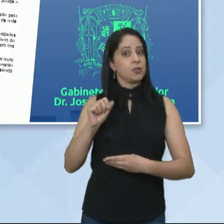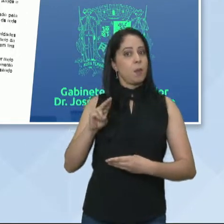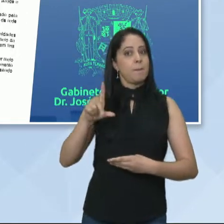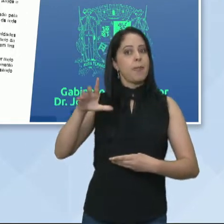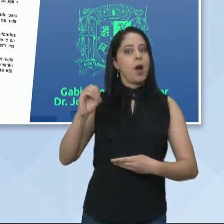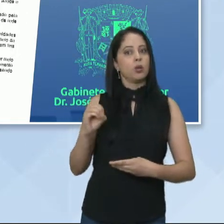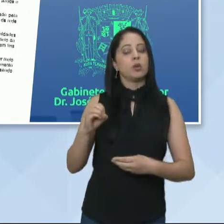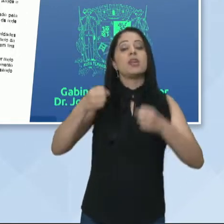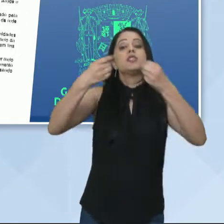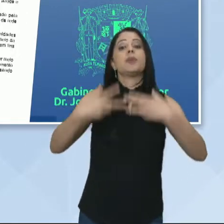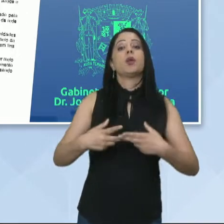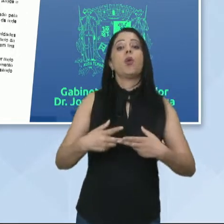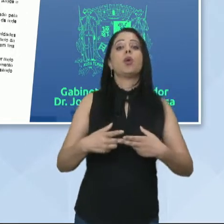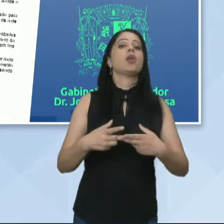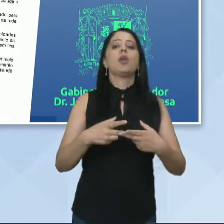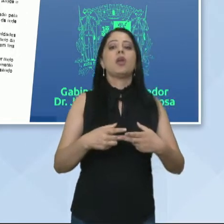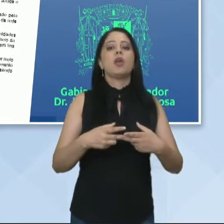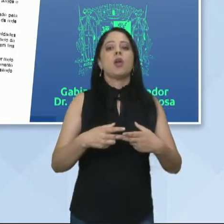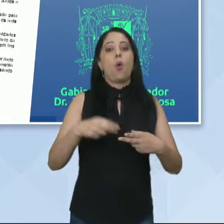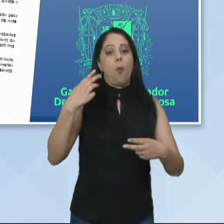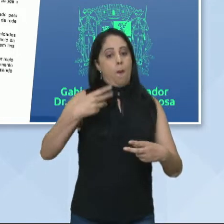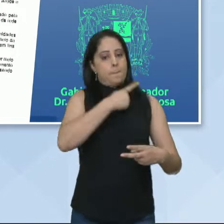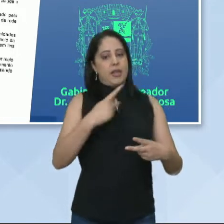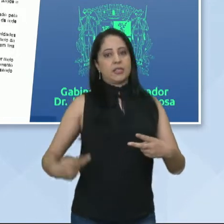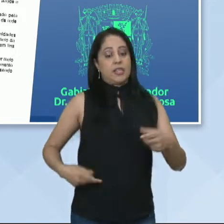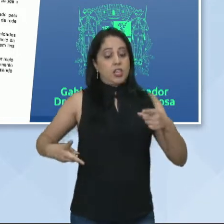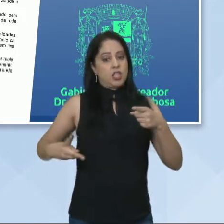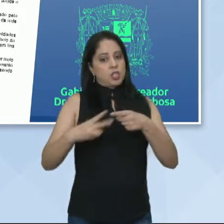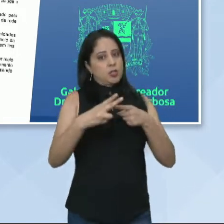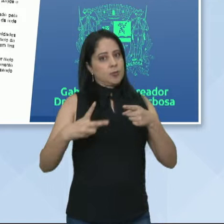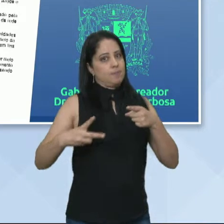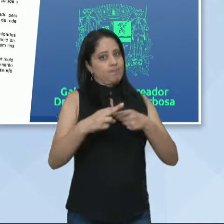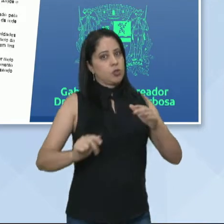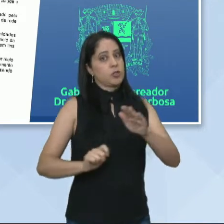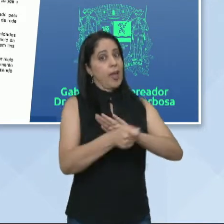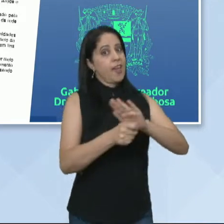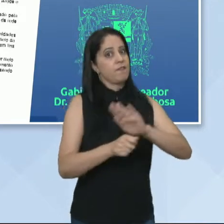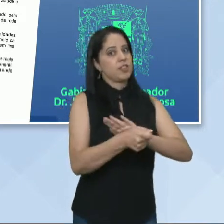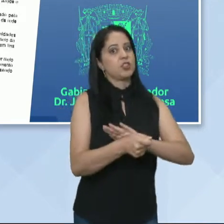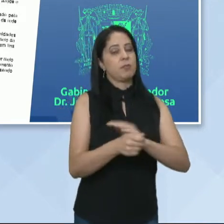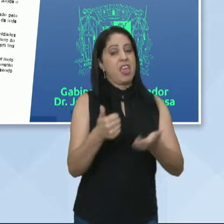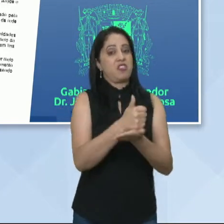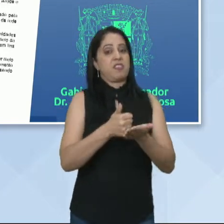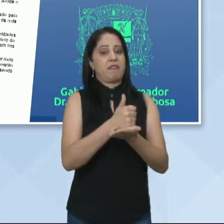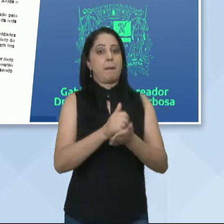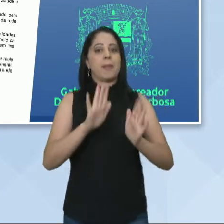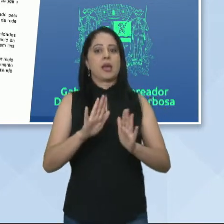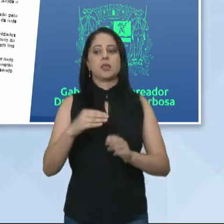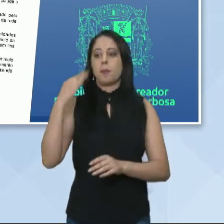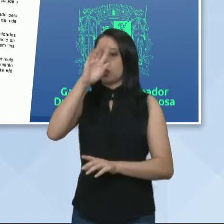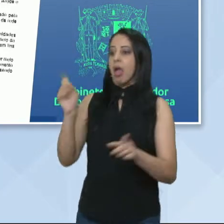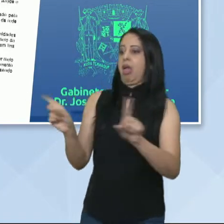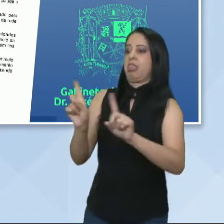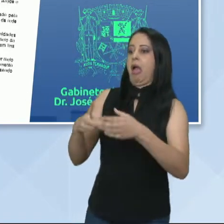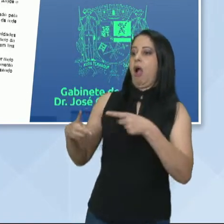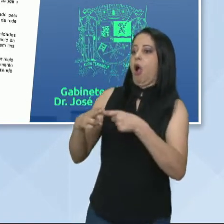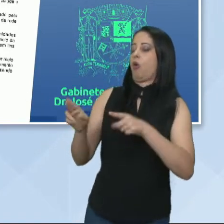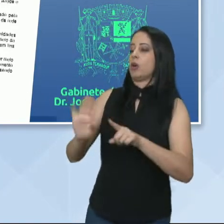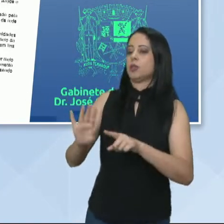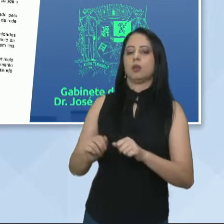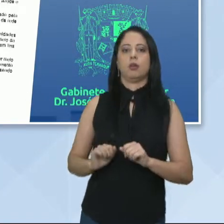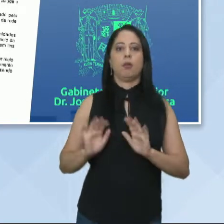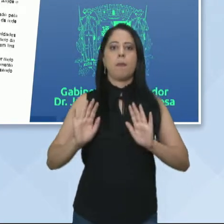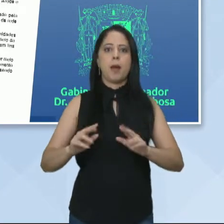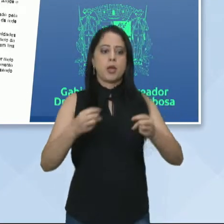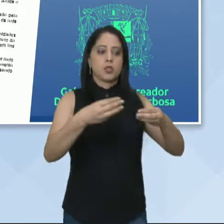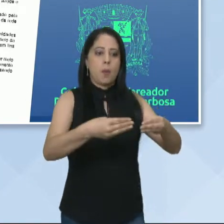popular. Bom, aí o chefe, Bolsonaro, deu uma ordem: não é para fazer o corte. Ministro da Economia,